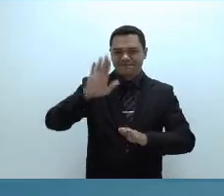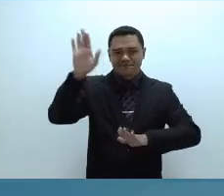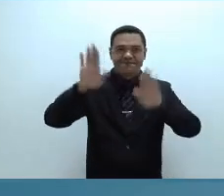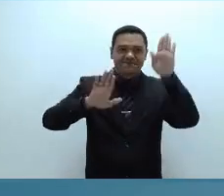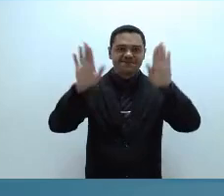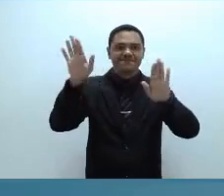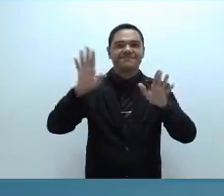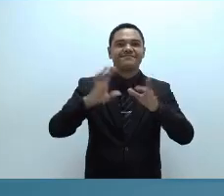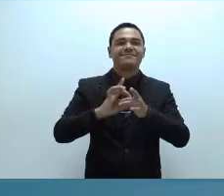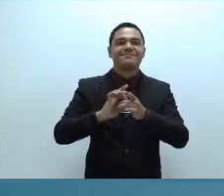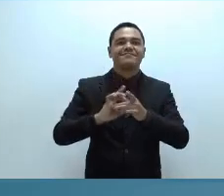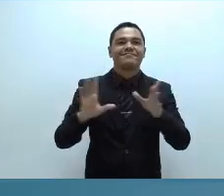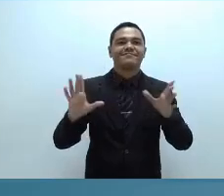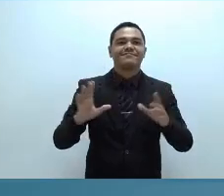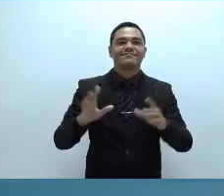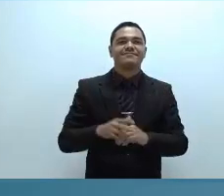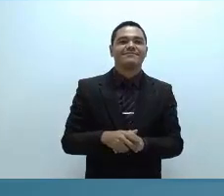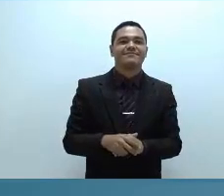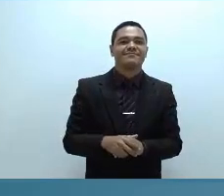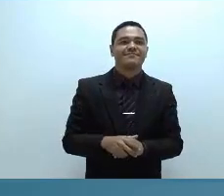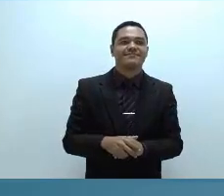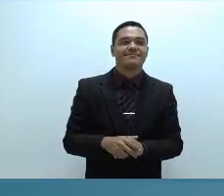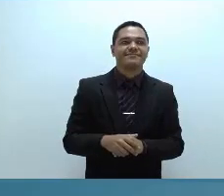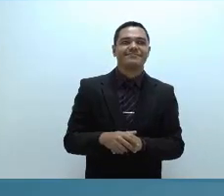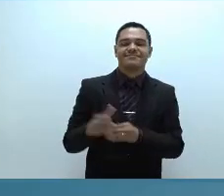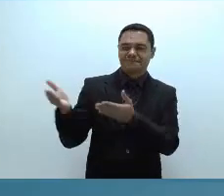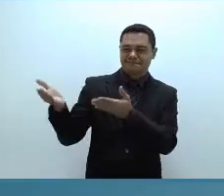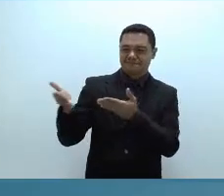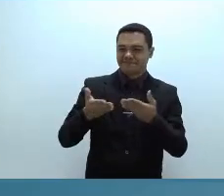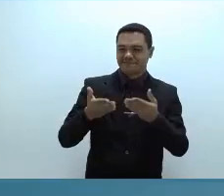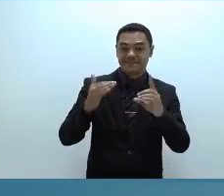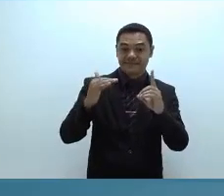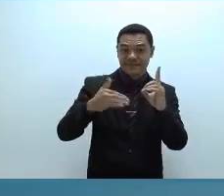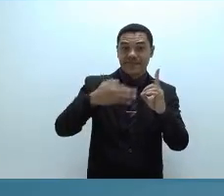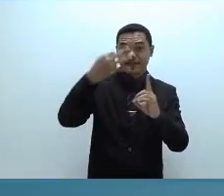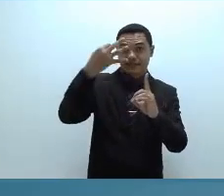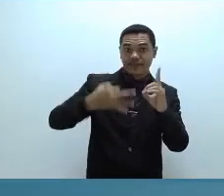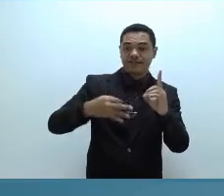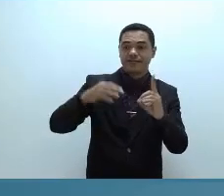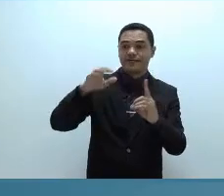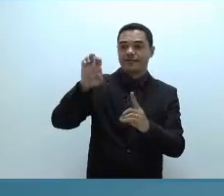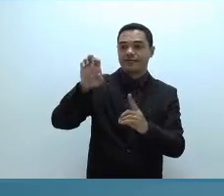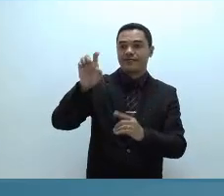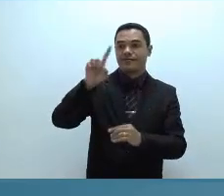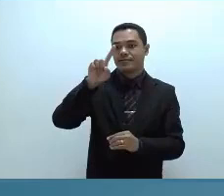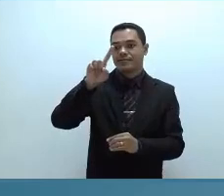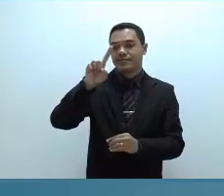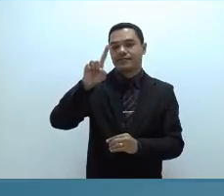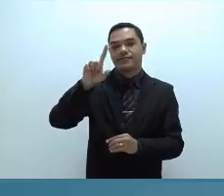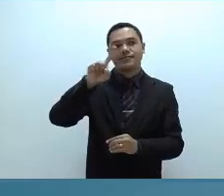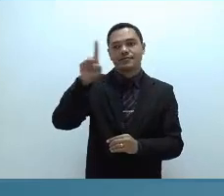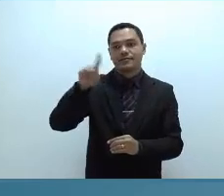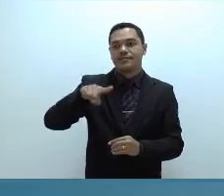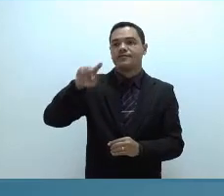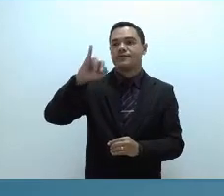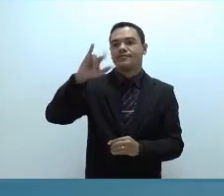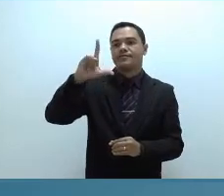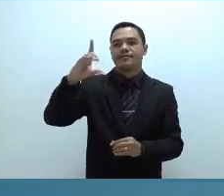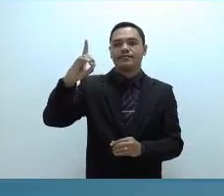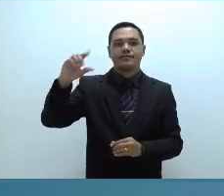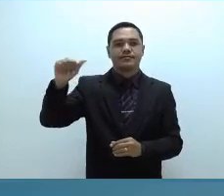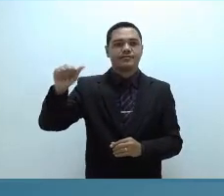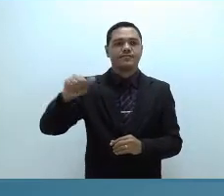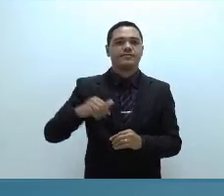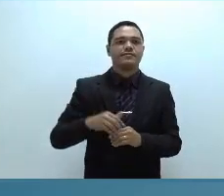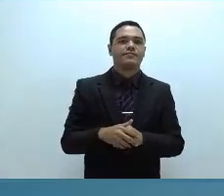excelência. Pois não, desembargador Exilda. Tem a palavra. Apenas para ratificar tudo aquilo